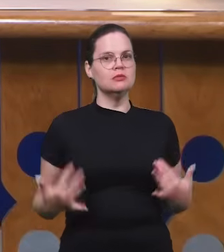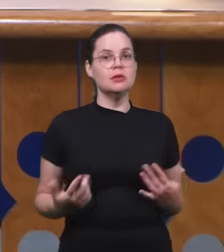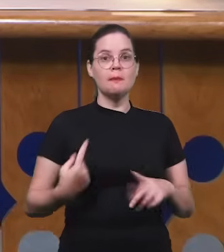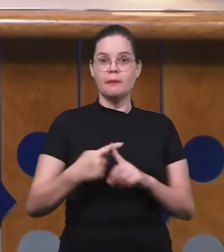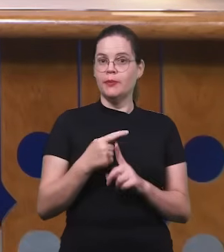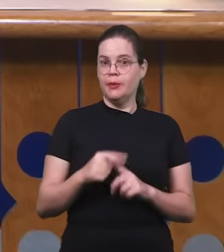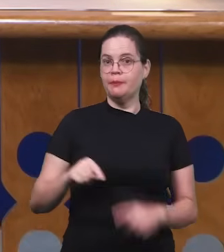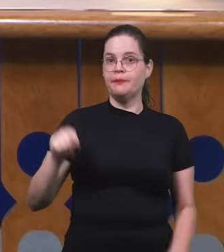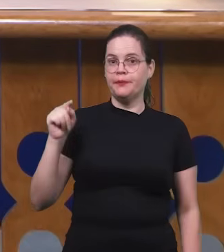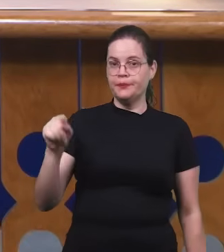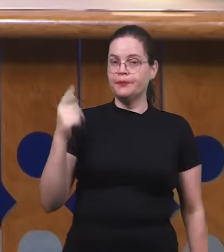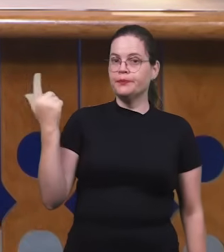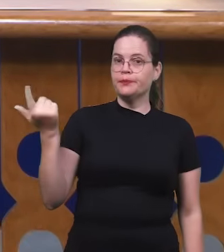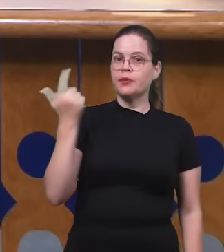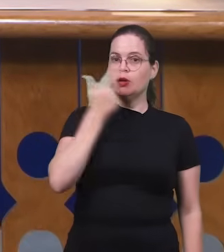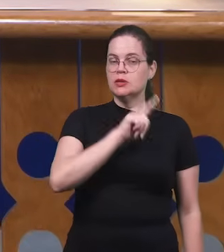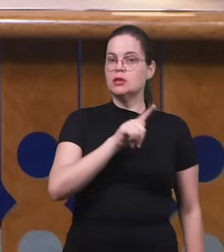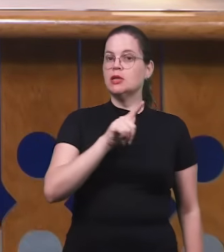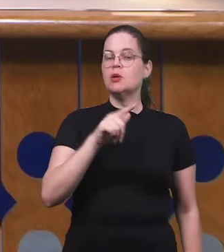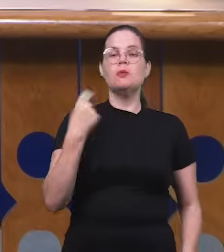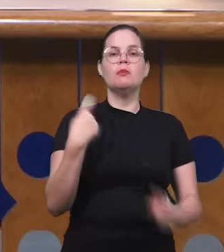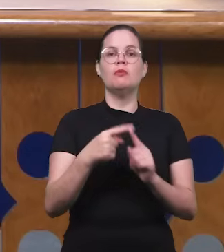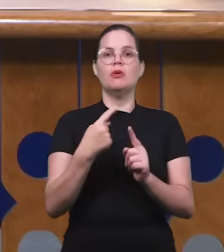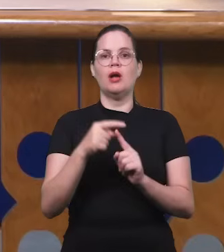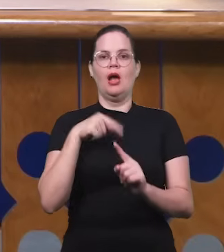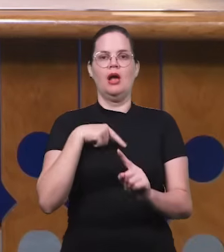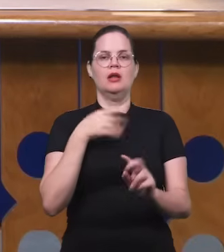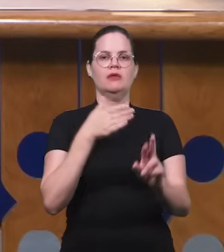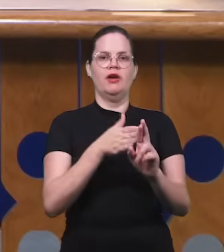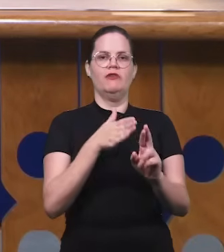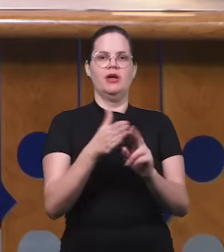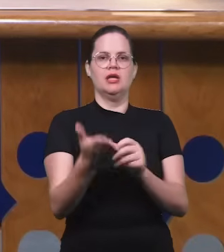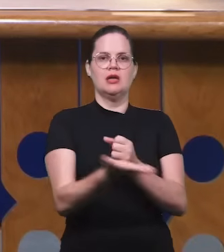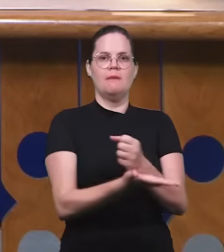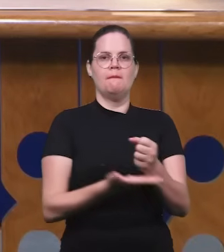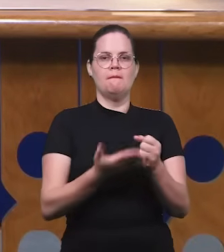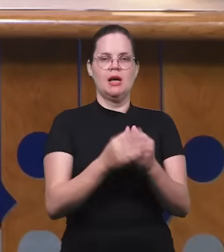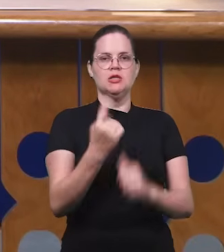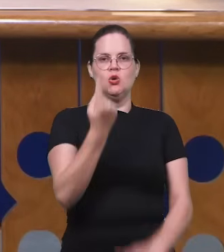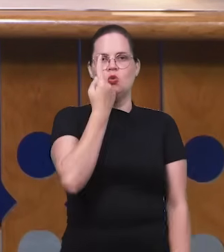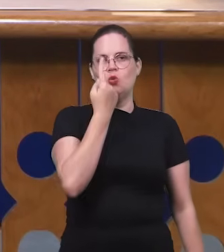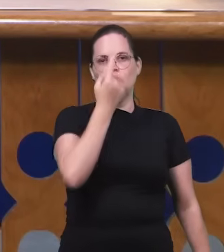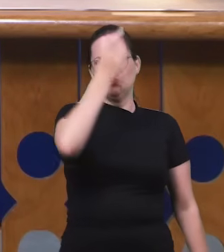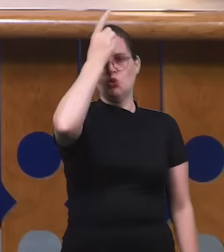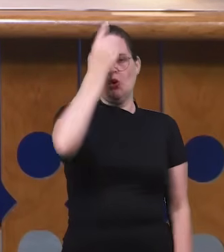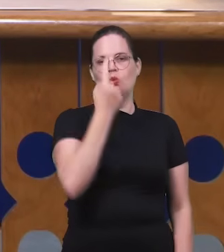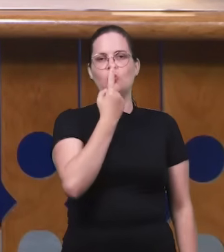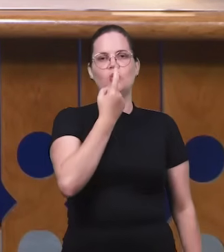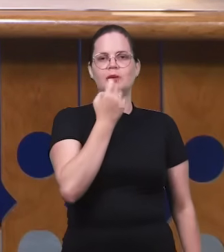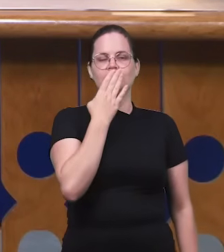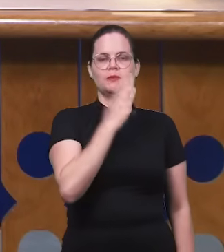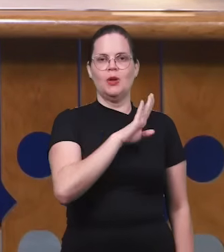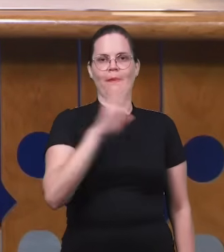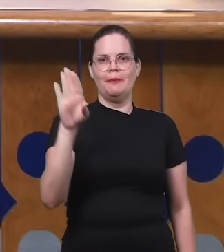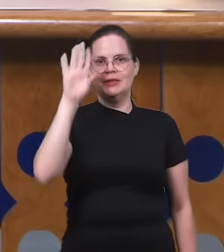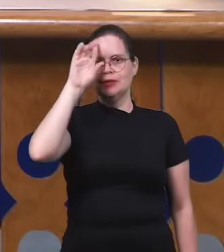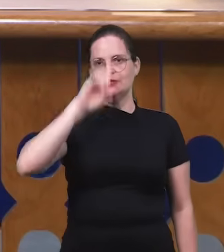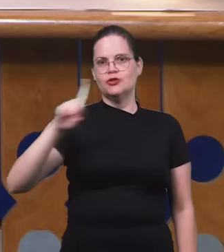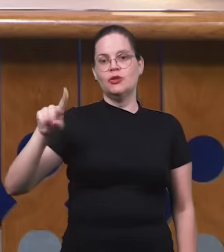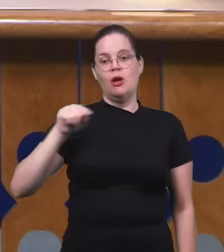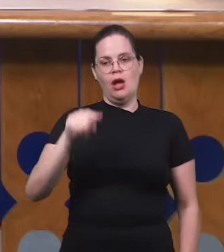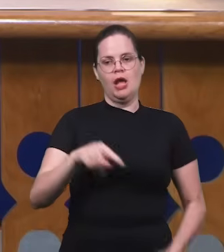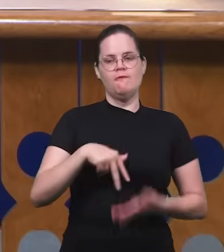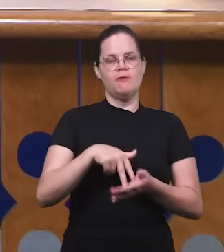Ele estava balizado naquela única profecia, naquela única promessa da parte do Senhor. Ele